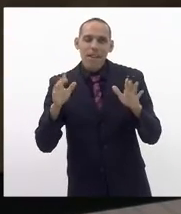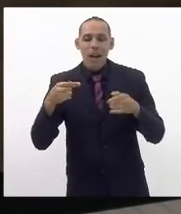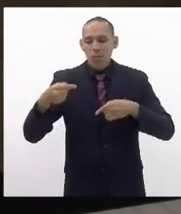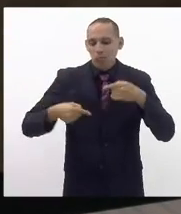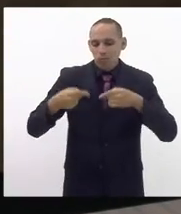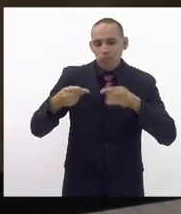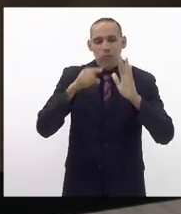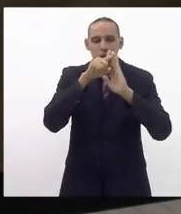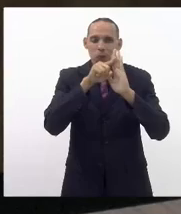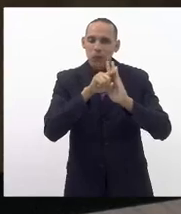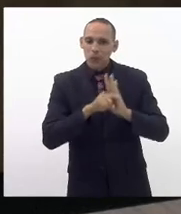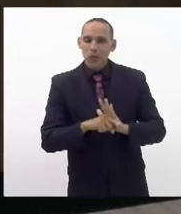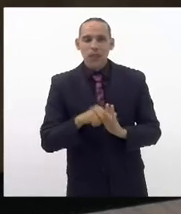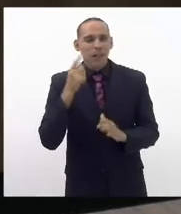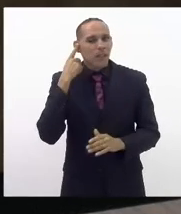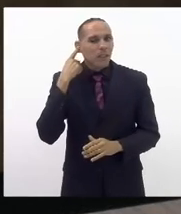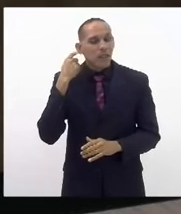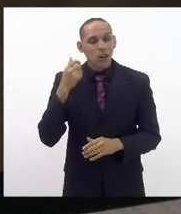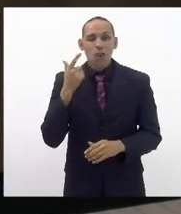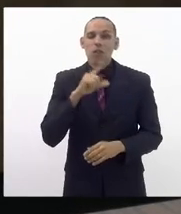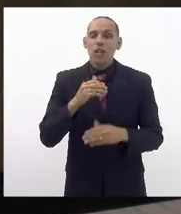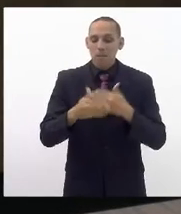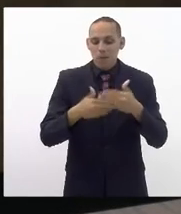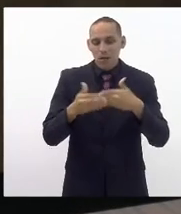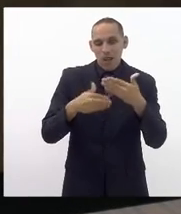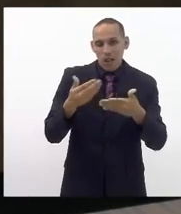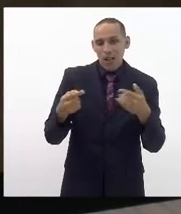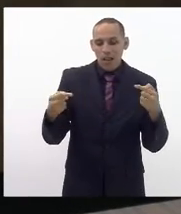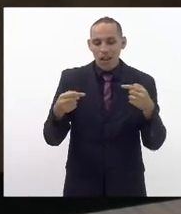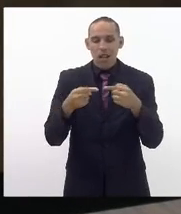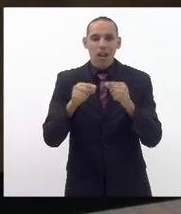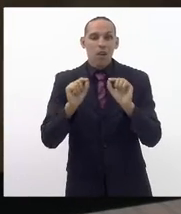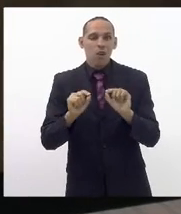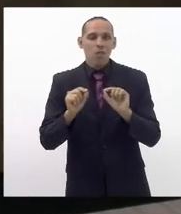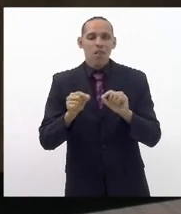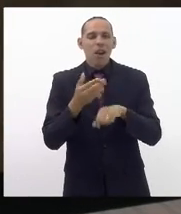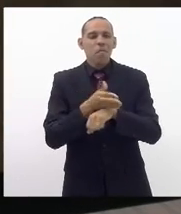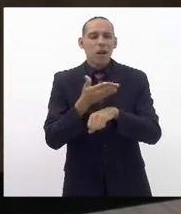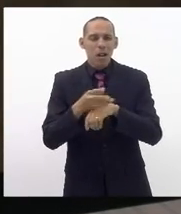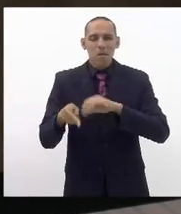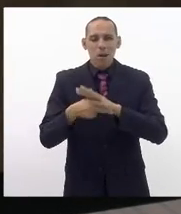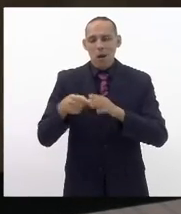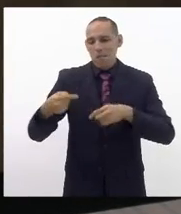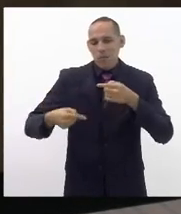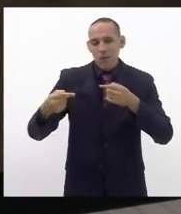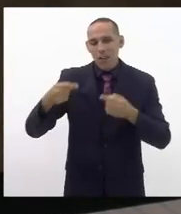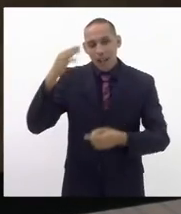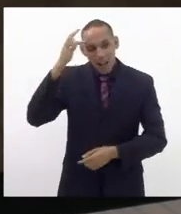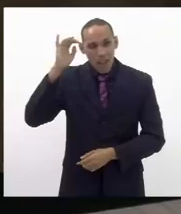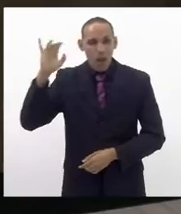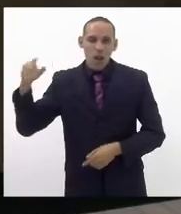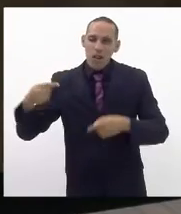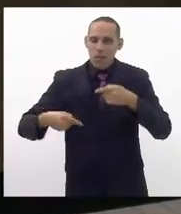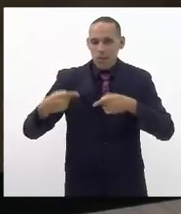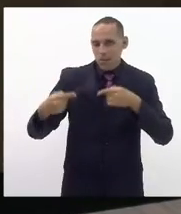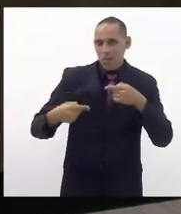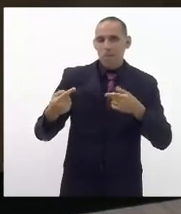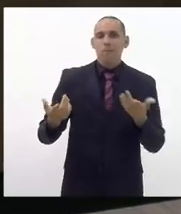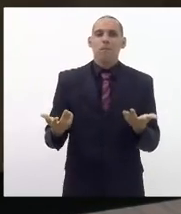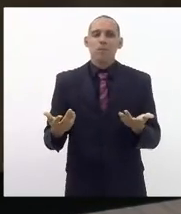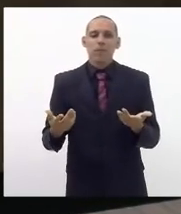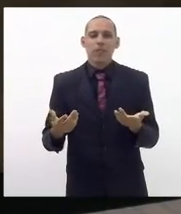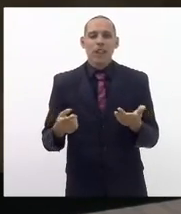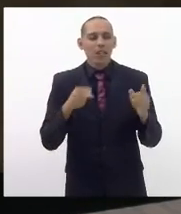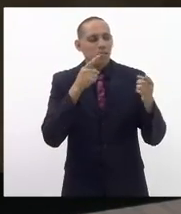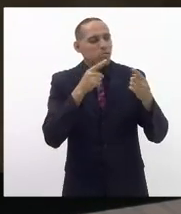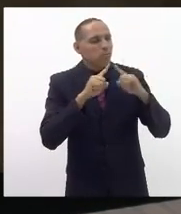enfim, cotejar processos relacionados às práticas políticas, às teorias políticas, enfim, às teorias críticas,